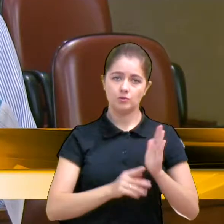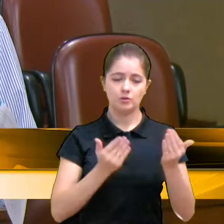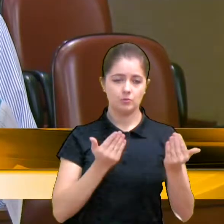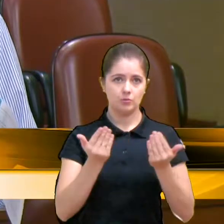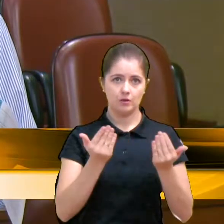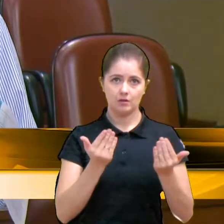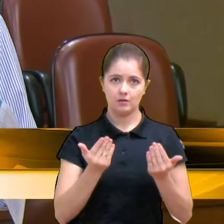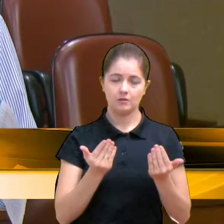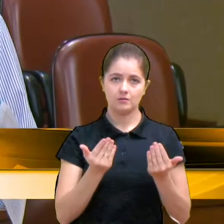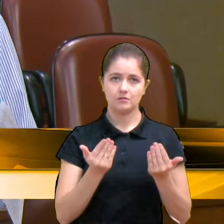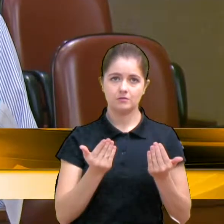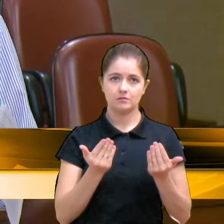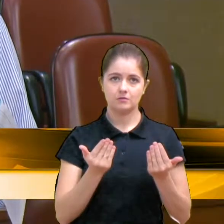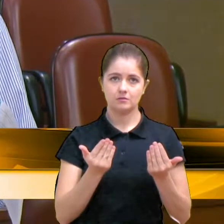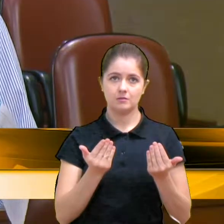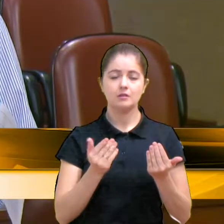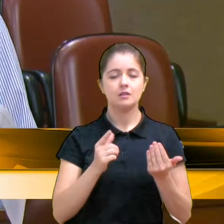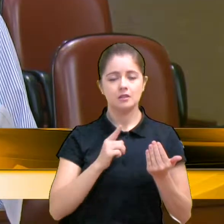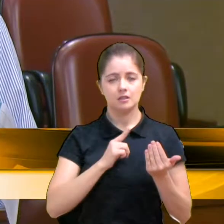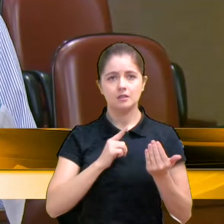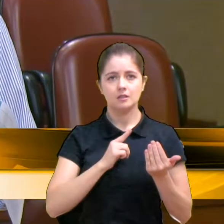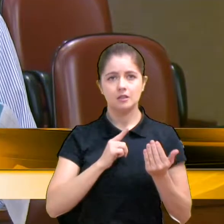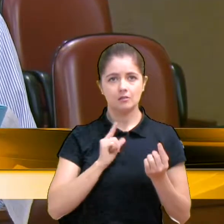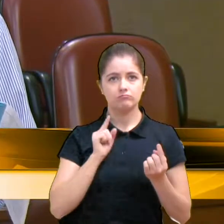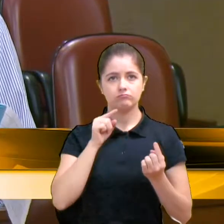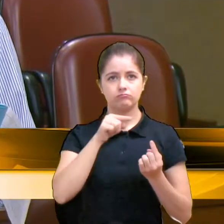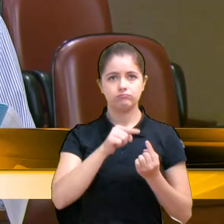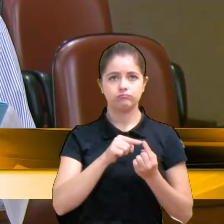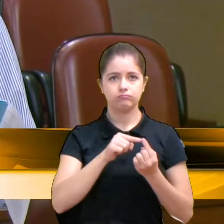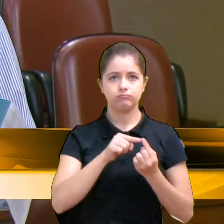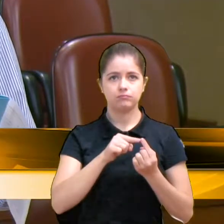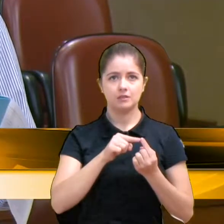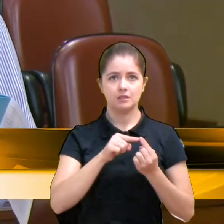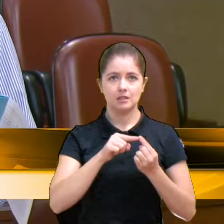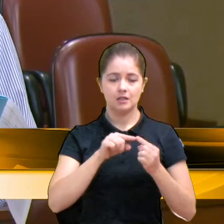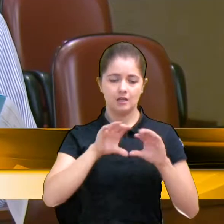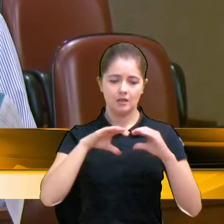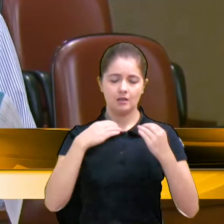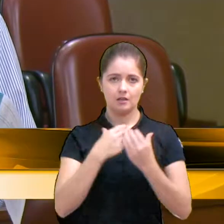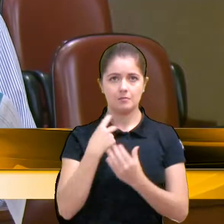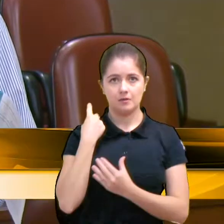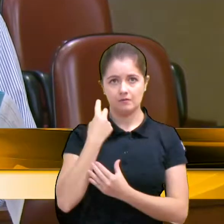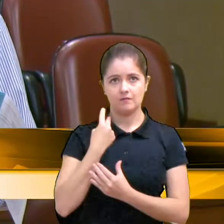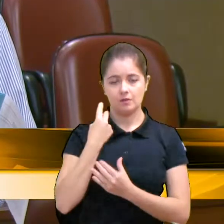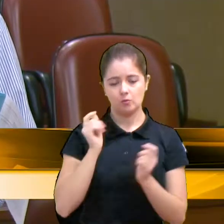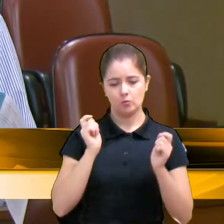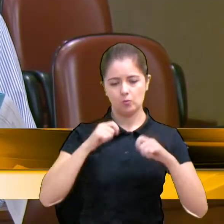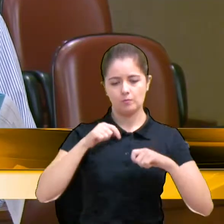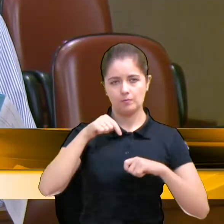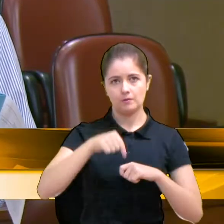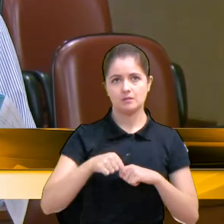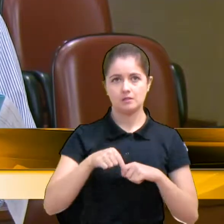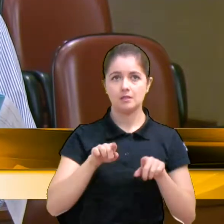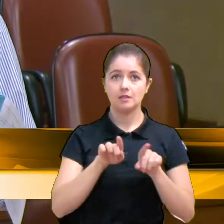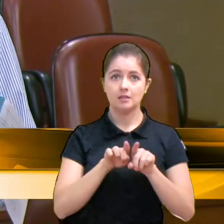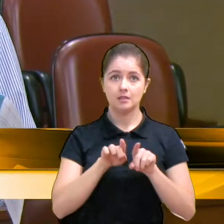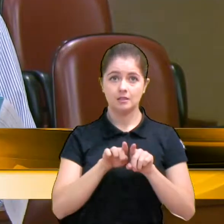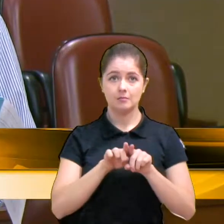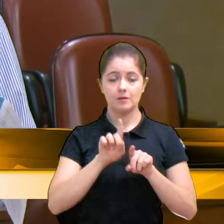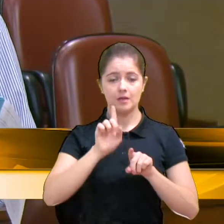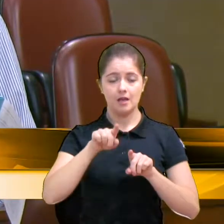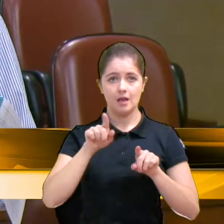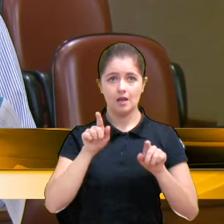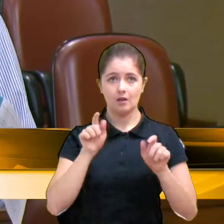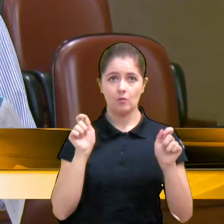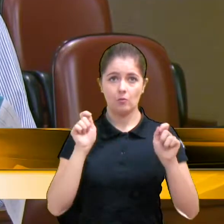natureza legislativa e, quanto à iniciativa, de competência exclusiva desta Casa. Por conseguinte, é competência da mesa diretora iniciar